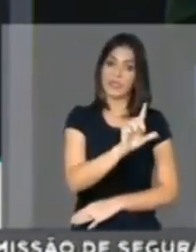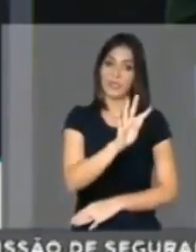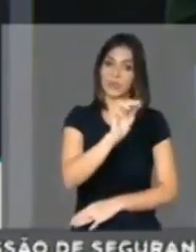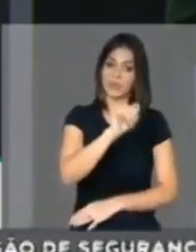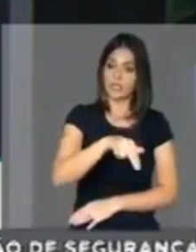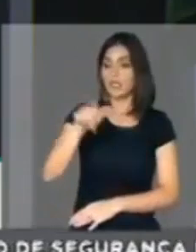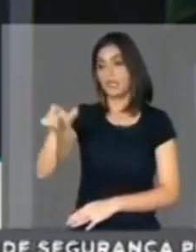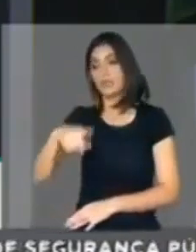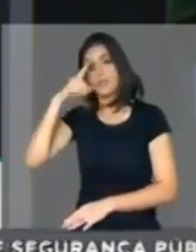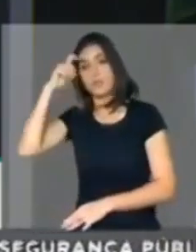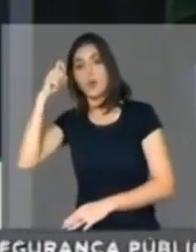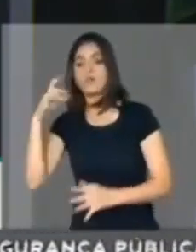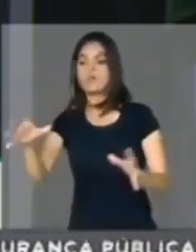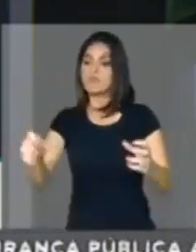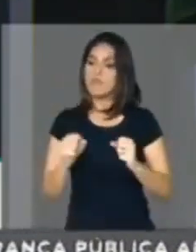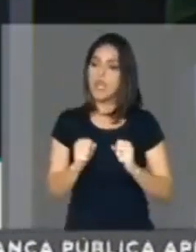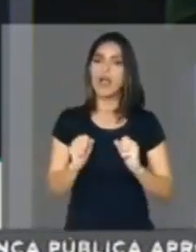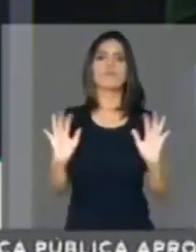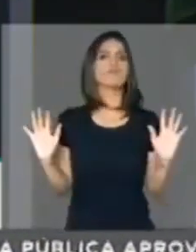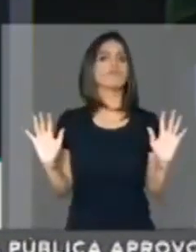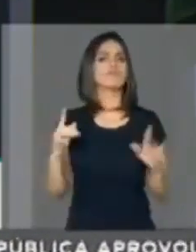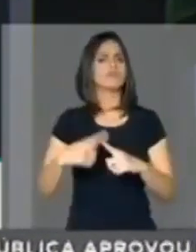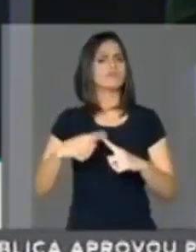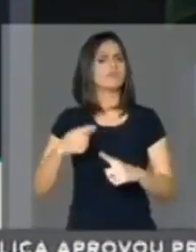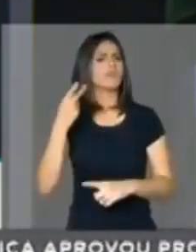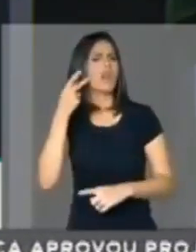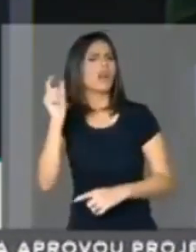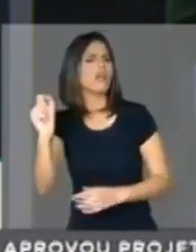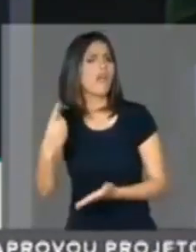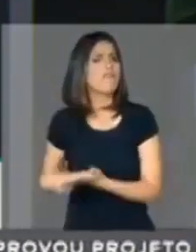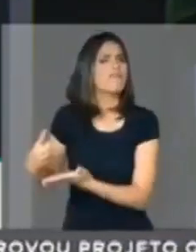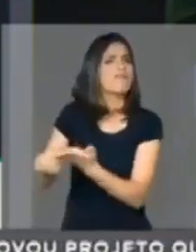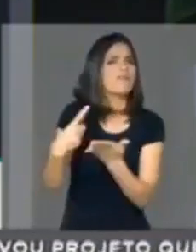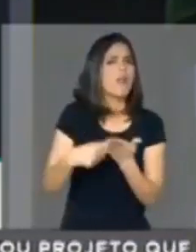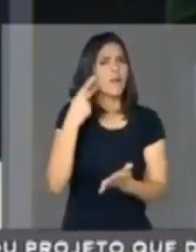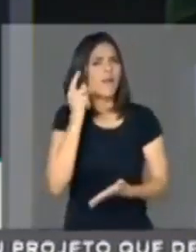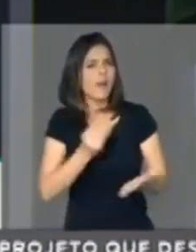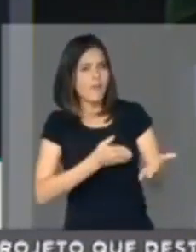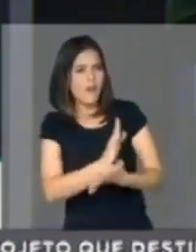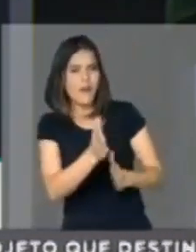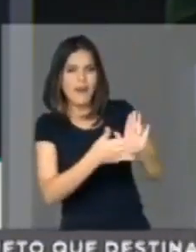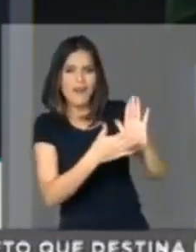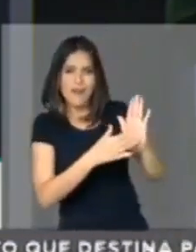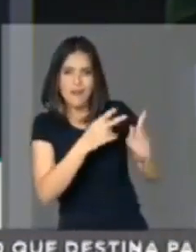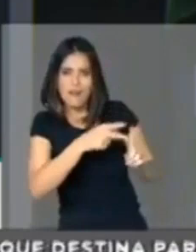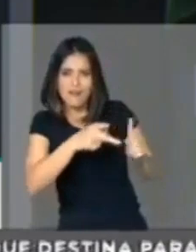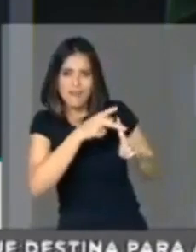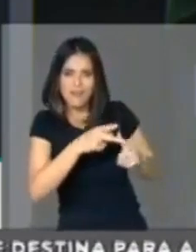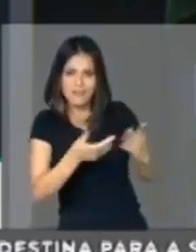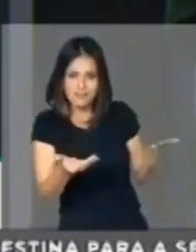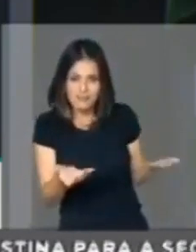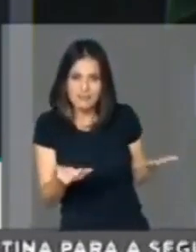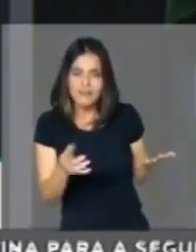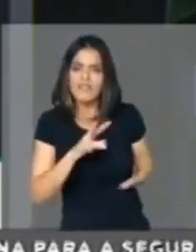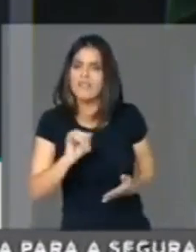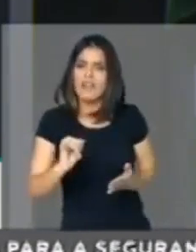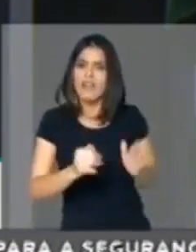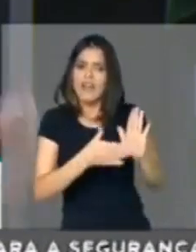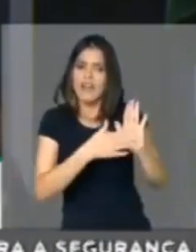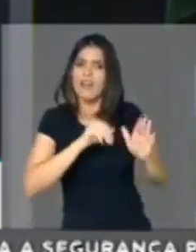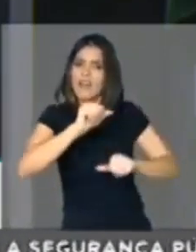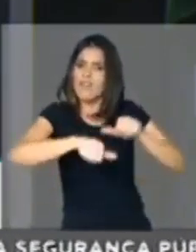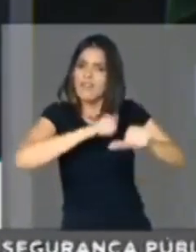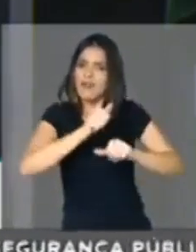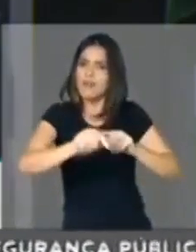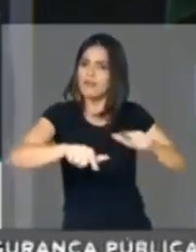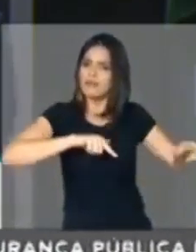Para poder fazer uma reforma da Previdência, como querem aprovar aqui contra o nosso povo, para fazer uma reforma